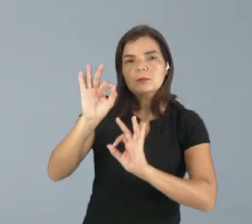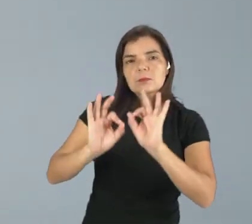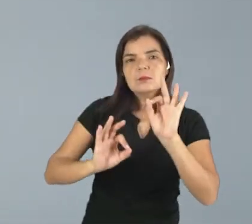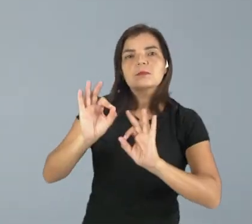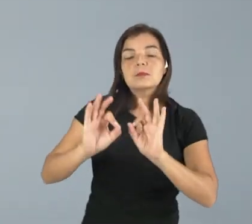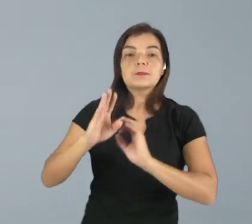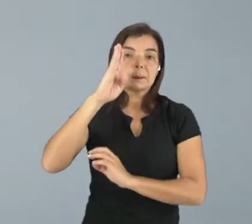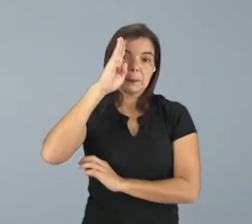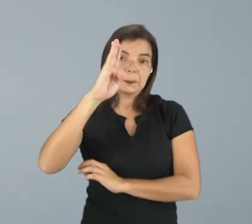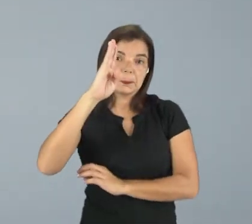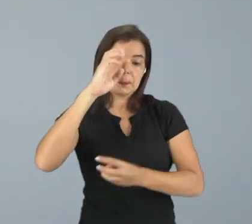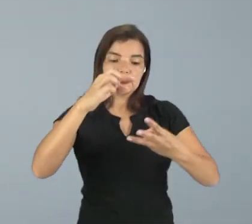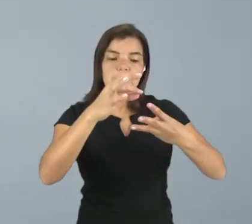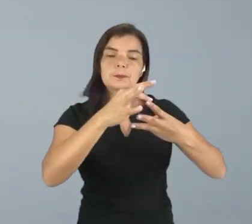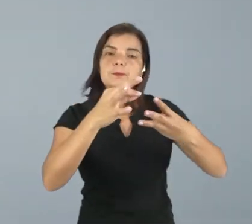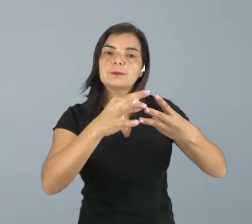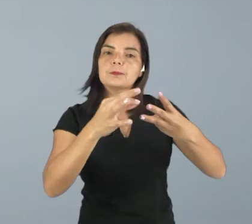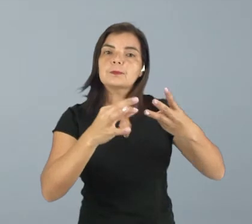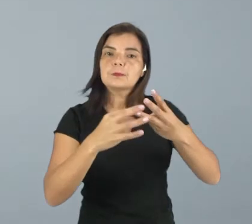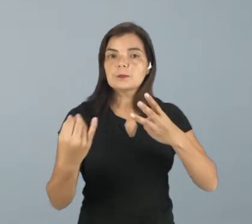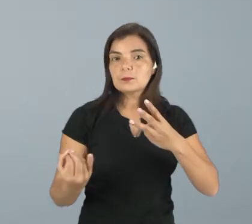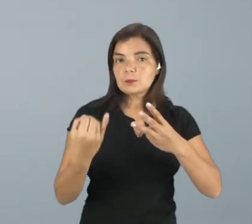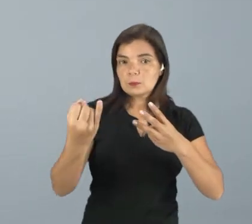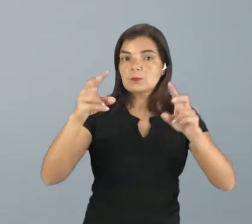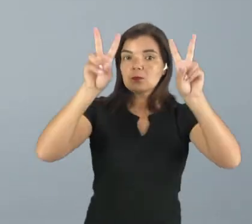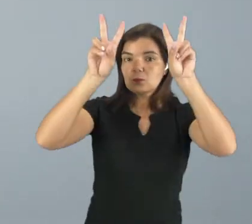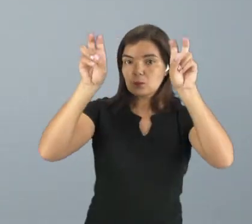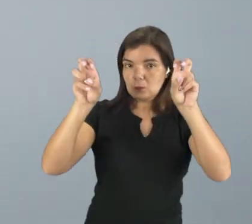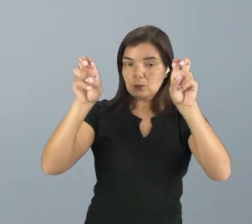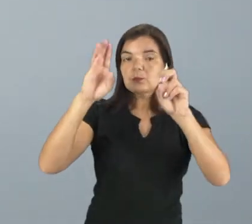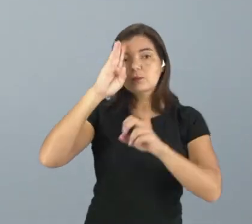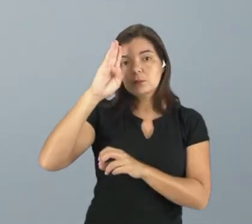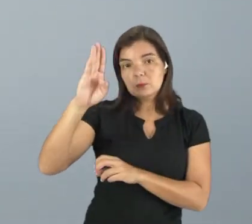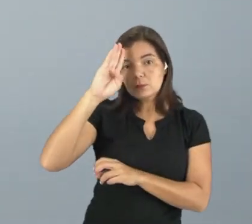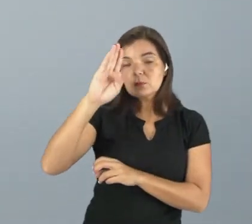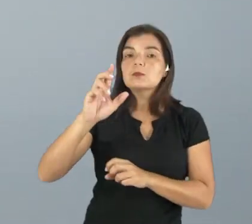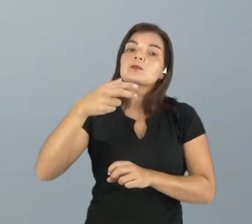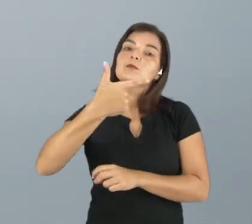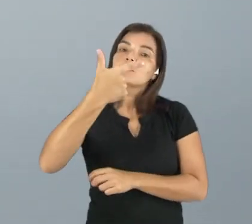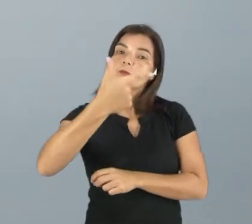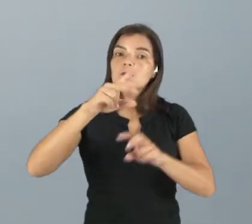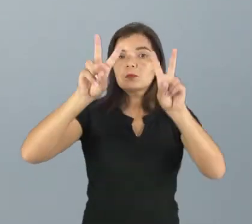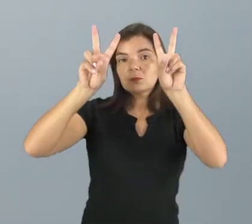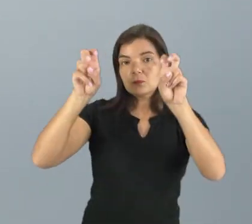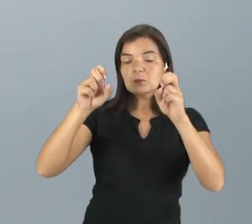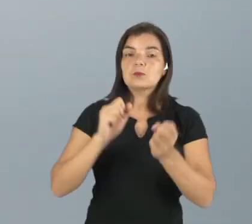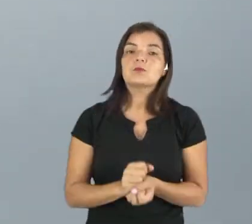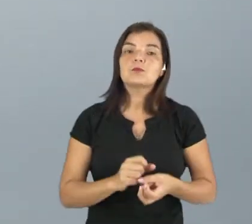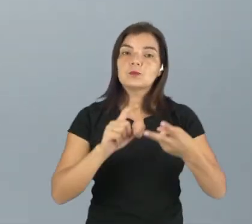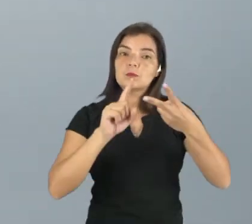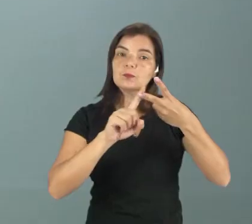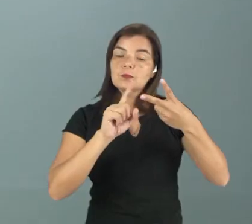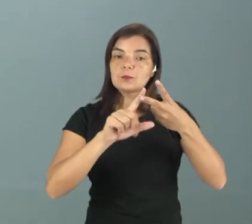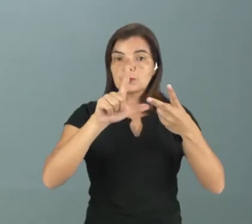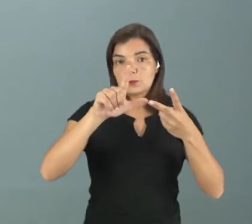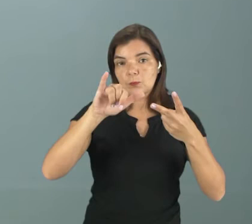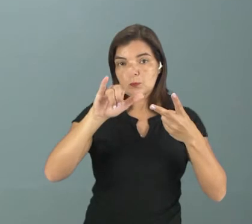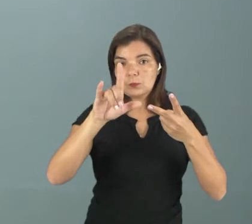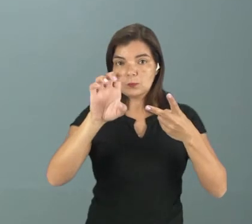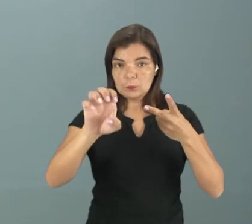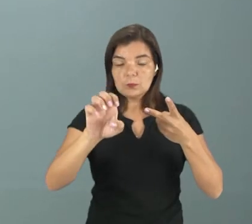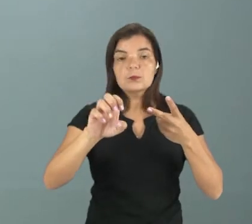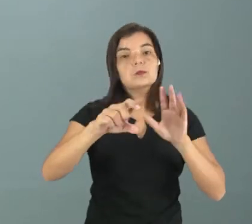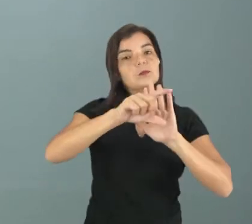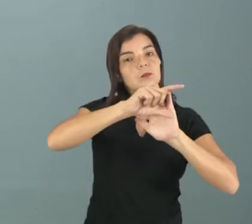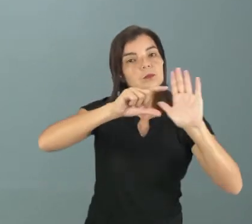organização, principalmente essas 3 partes importantes. O título principal e secundário, né? O lead, que seria a